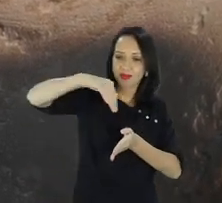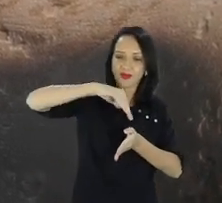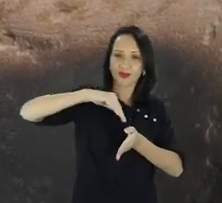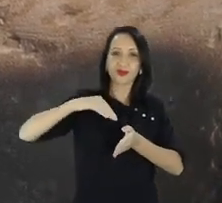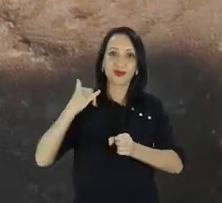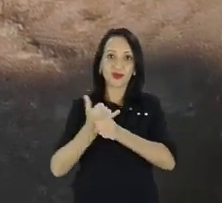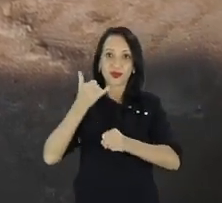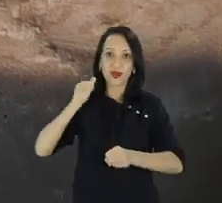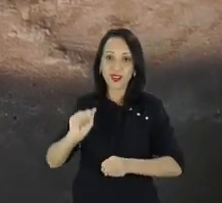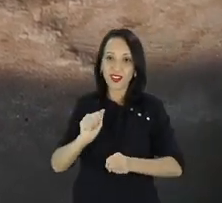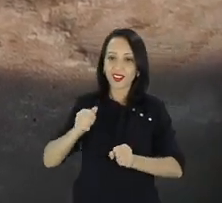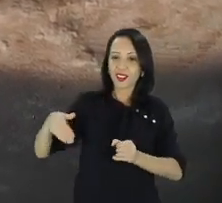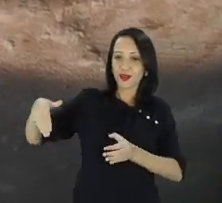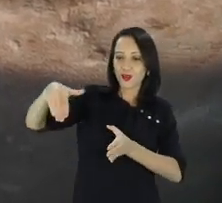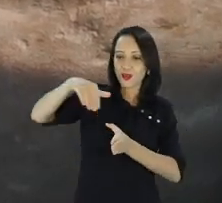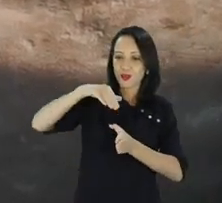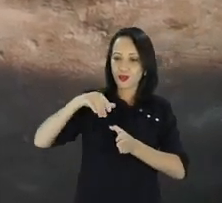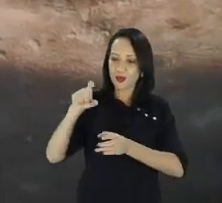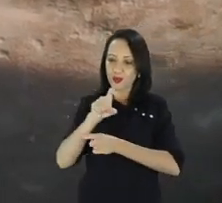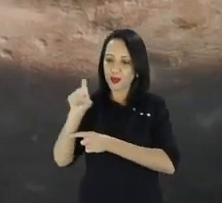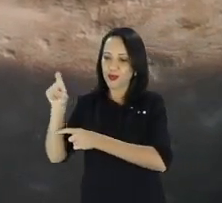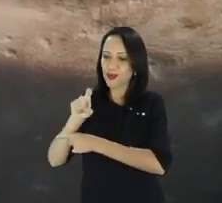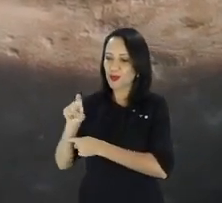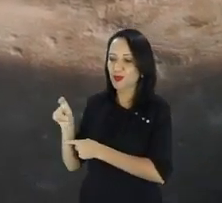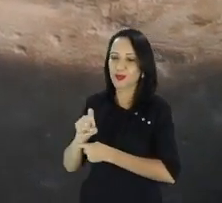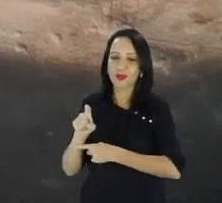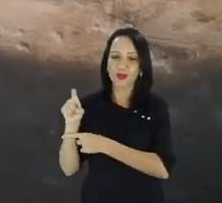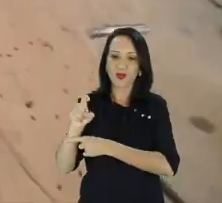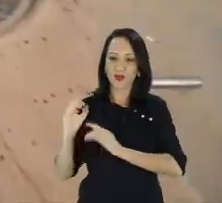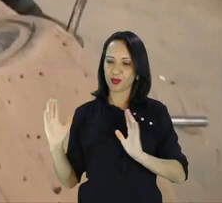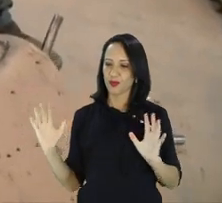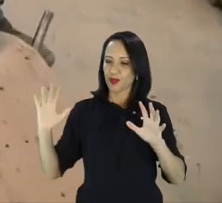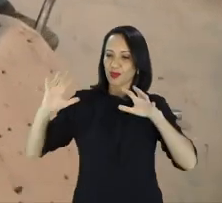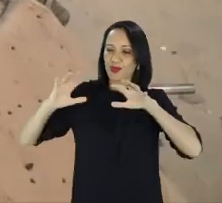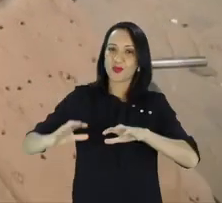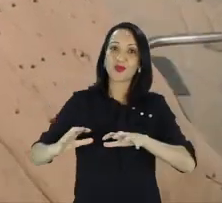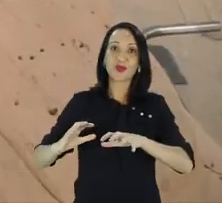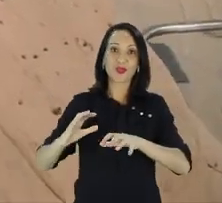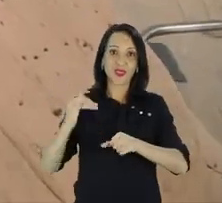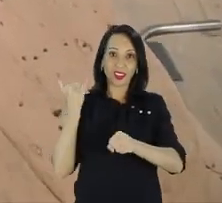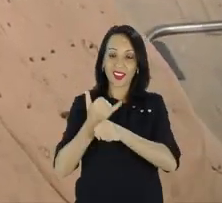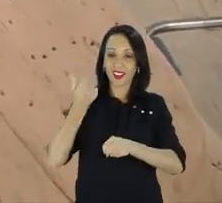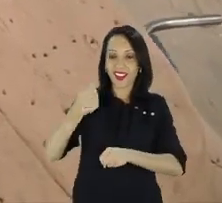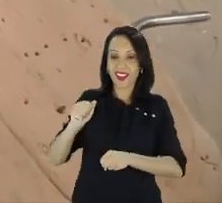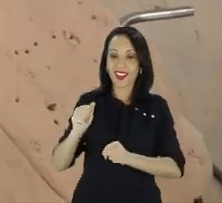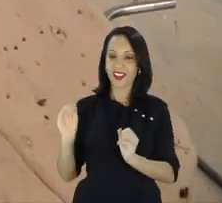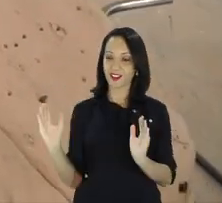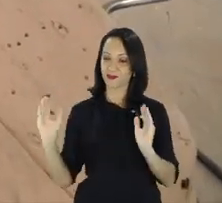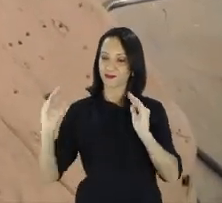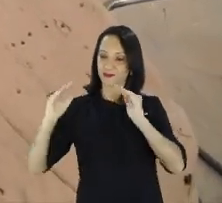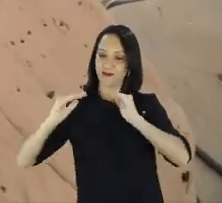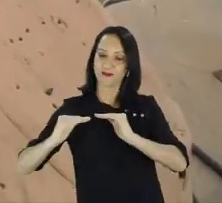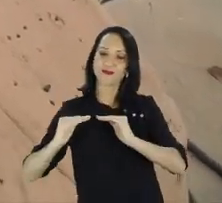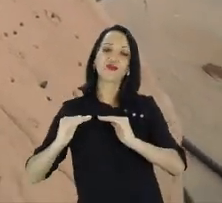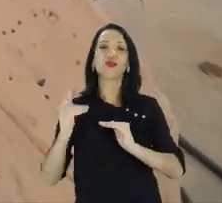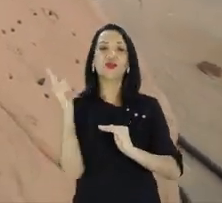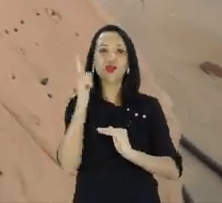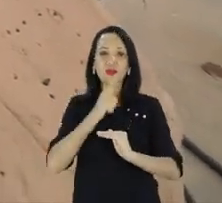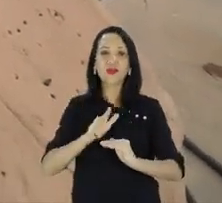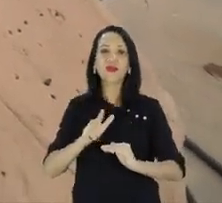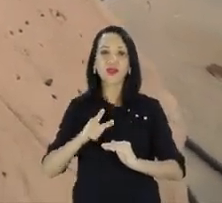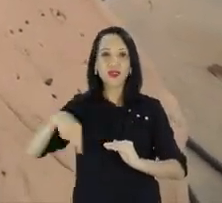esse contra molde então preparado para receber o alumínio e é fechado para que criasse esse espaço